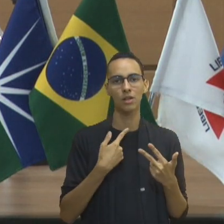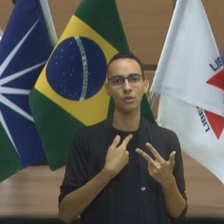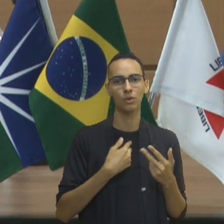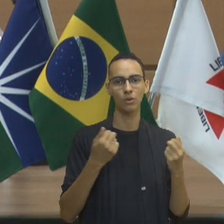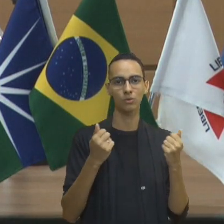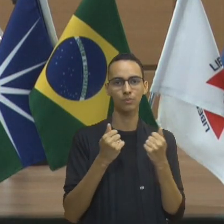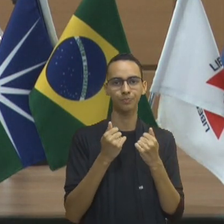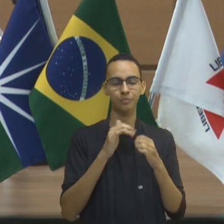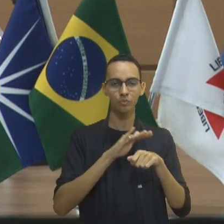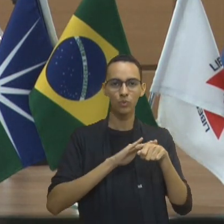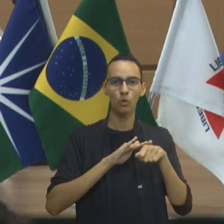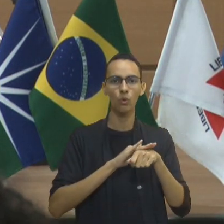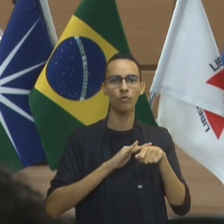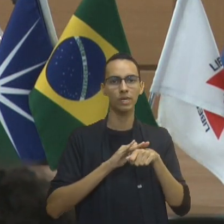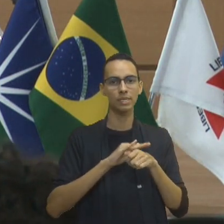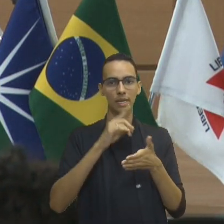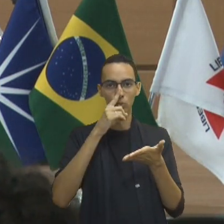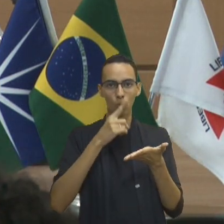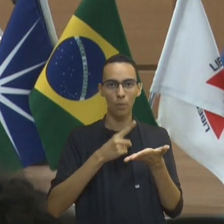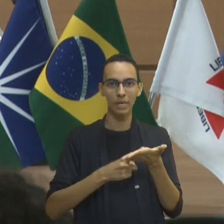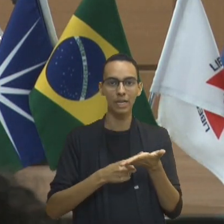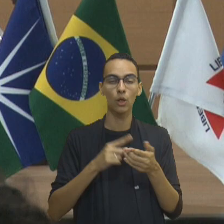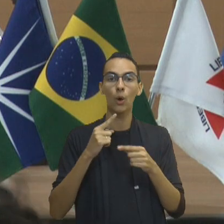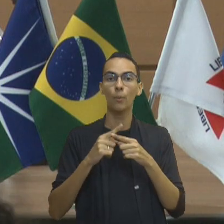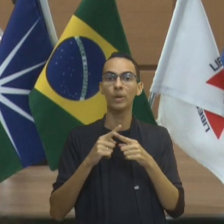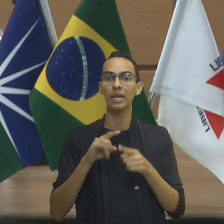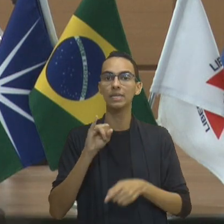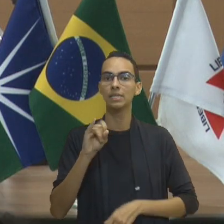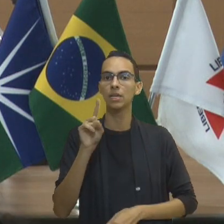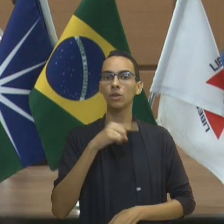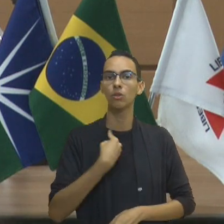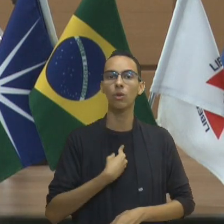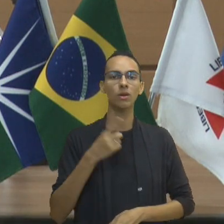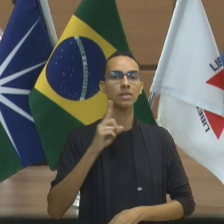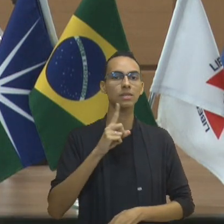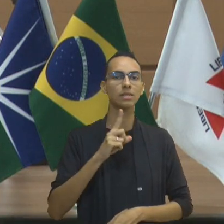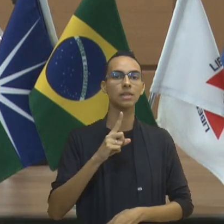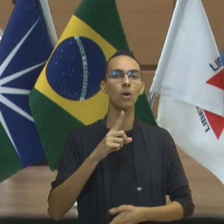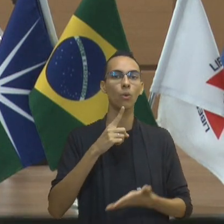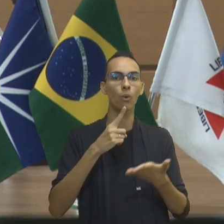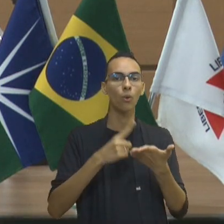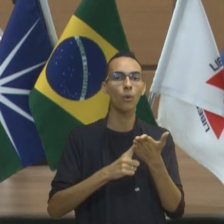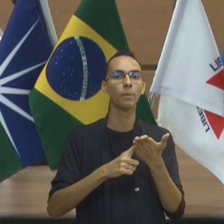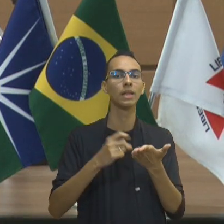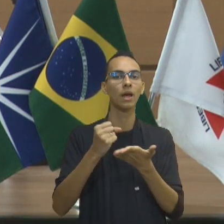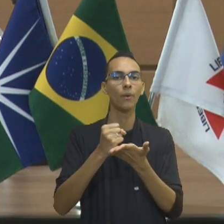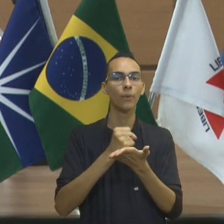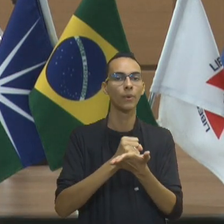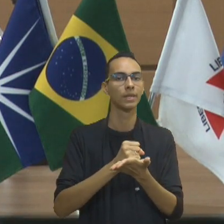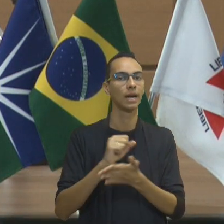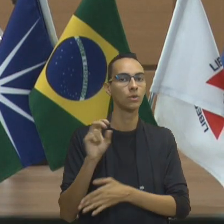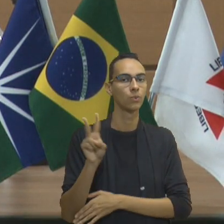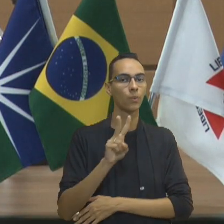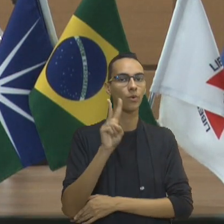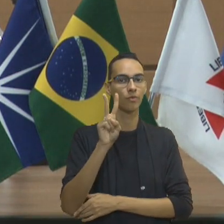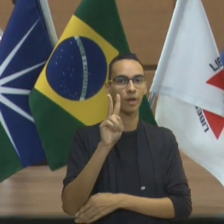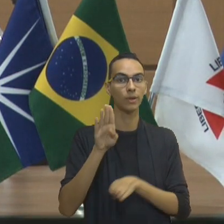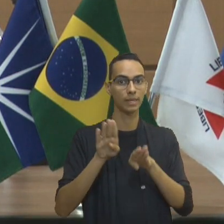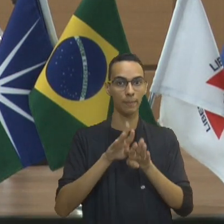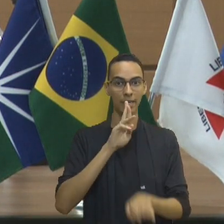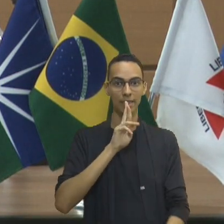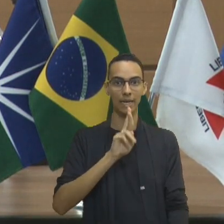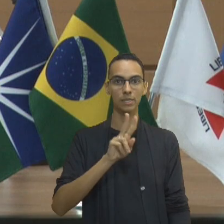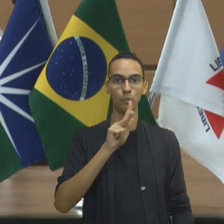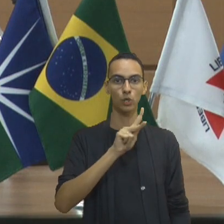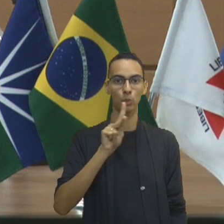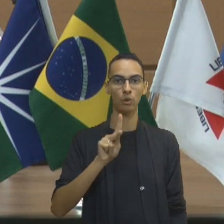negociando porque, se a gente não negociar os contratos com esses valores, inclusive na resposta que o professor Vinícius